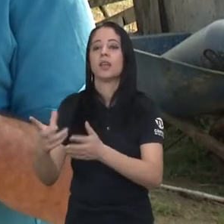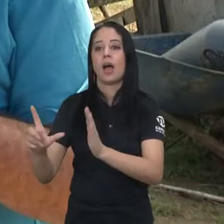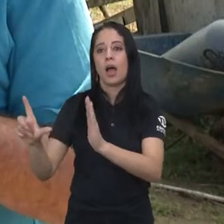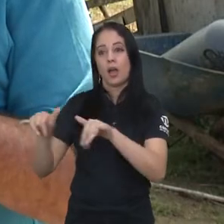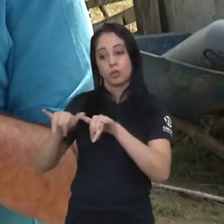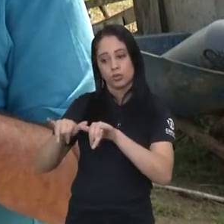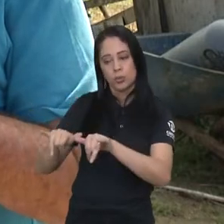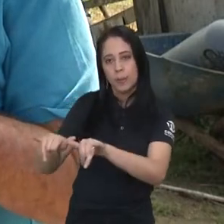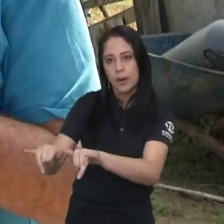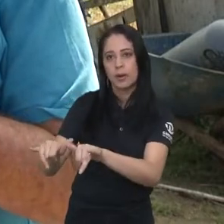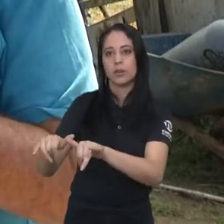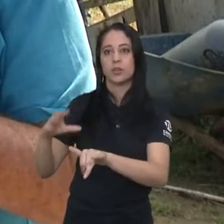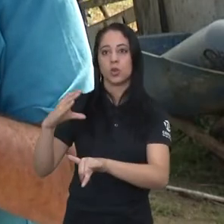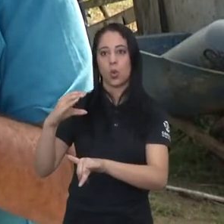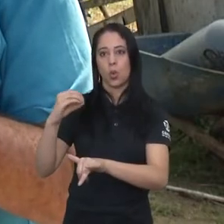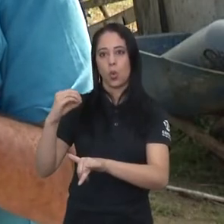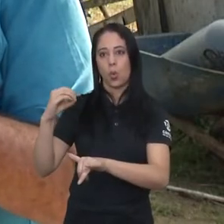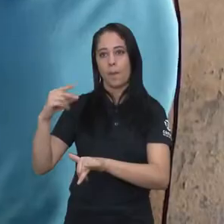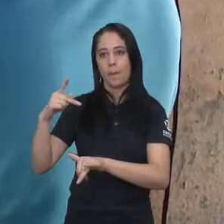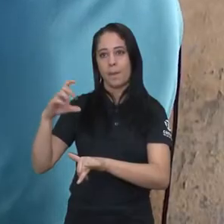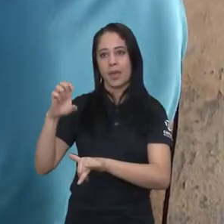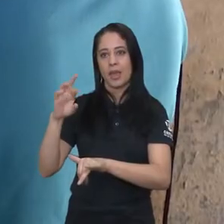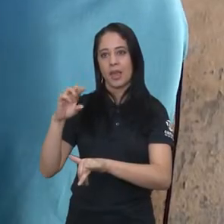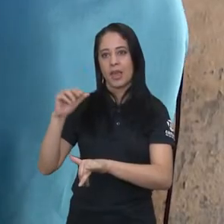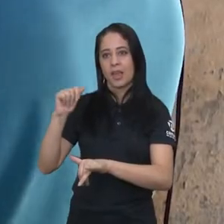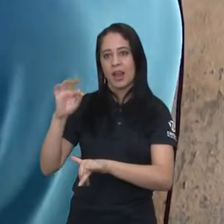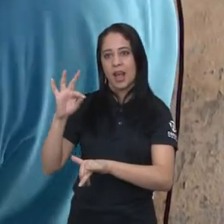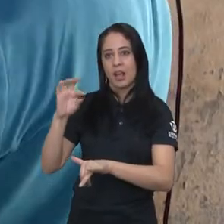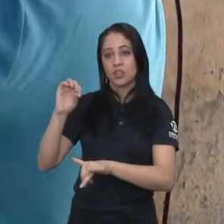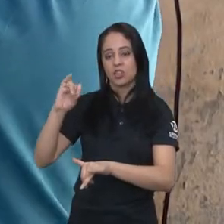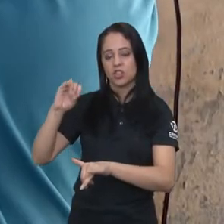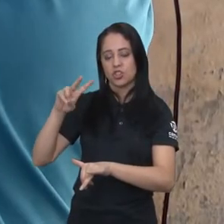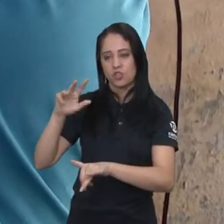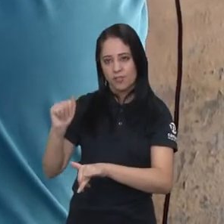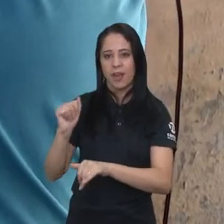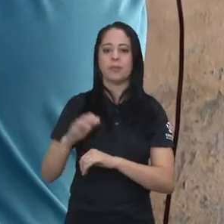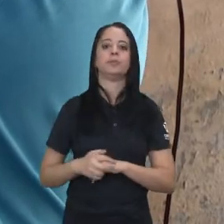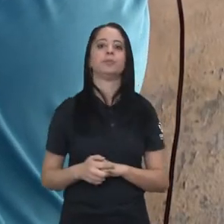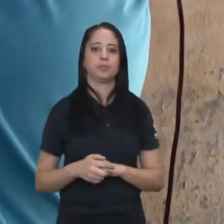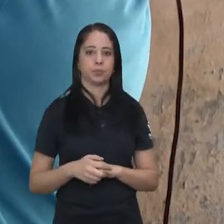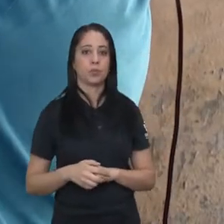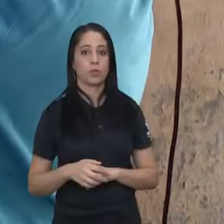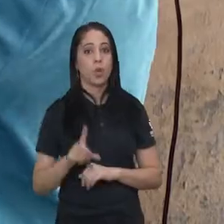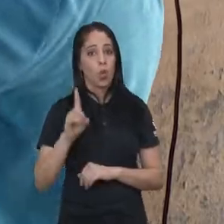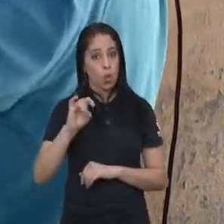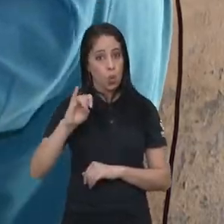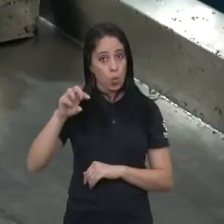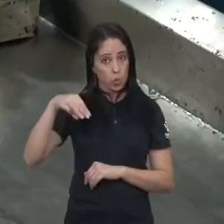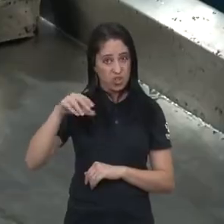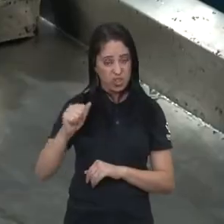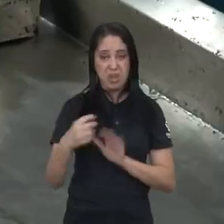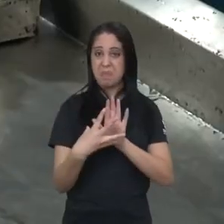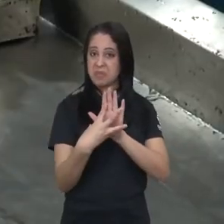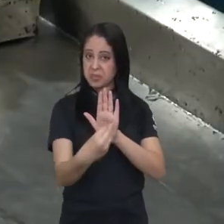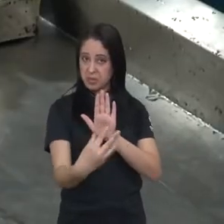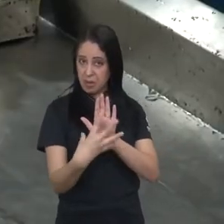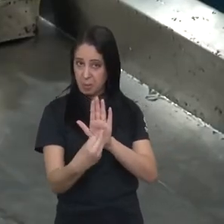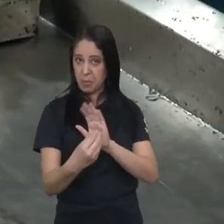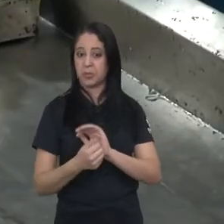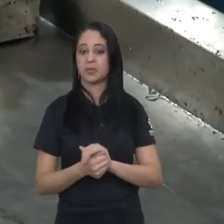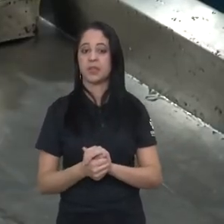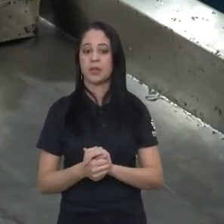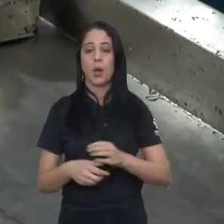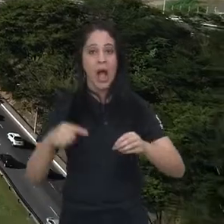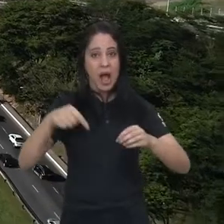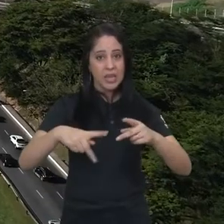cooperativa também a gente entrega para cooperativa e Dimas é apenas um exemplo Entre várias pessoas que trabalham como produtor rural em